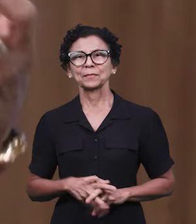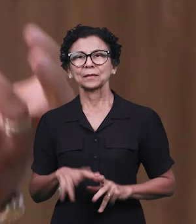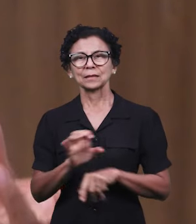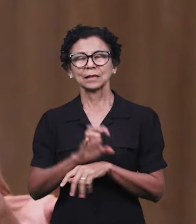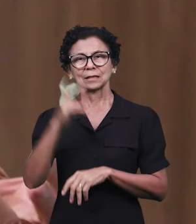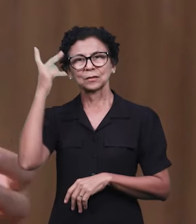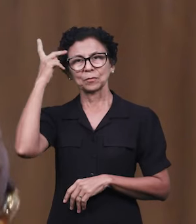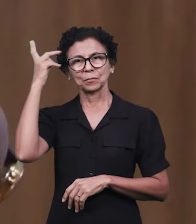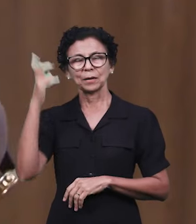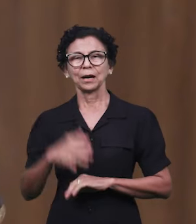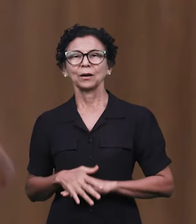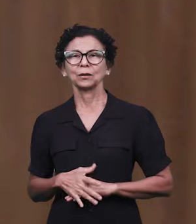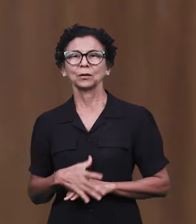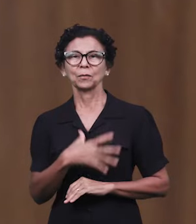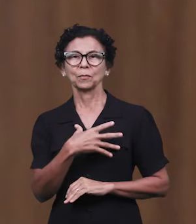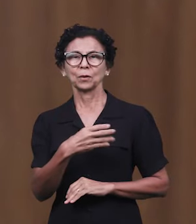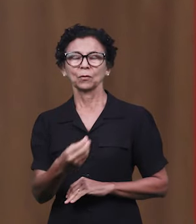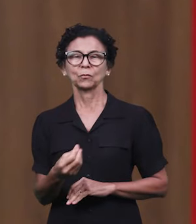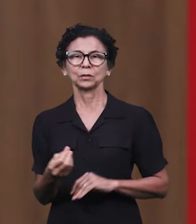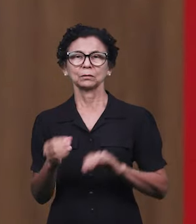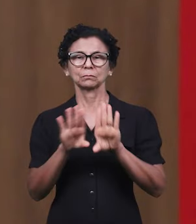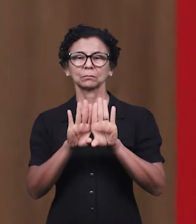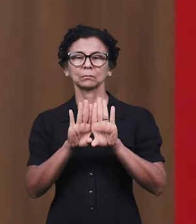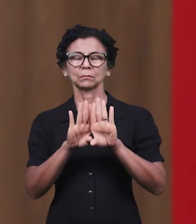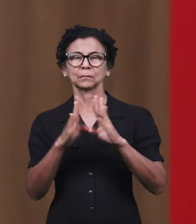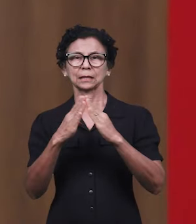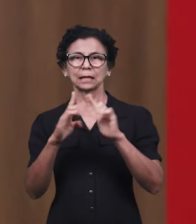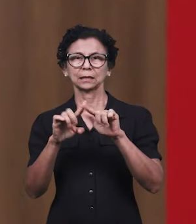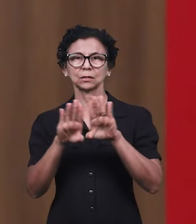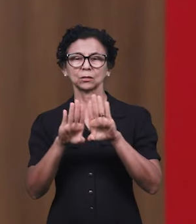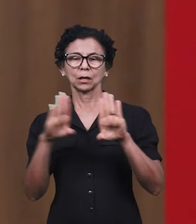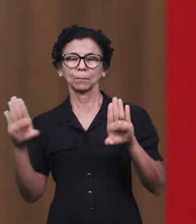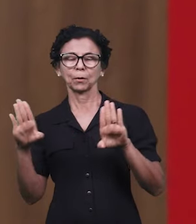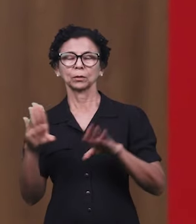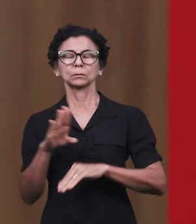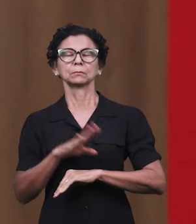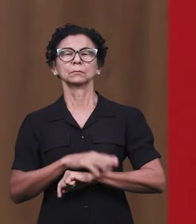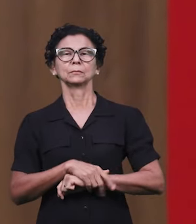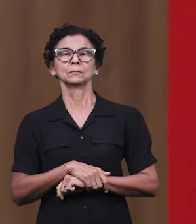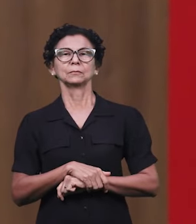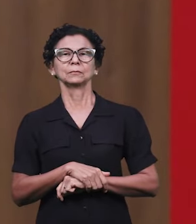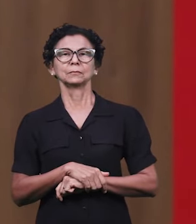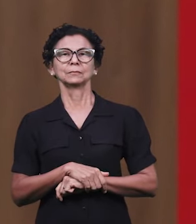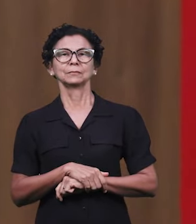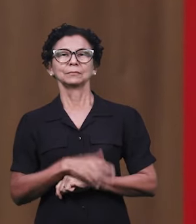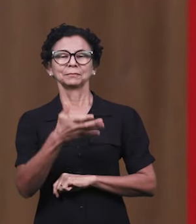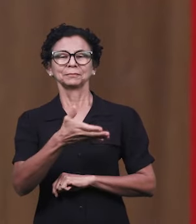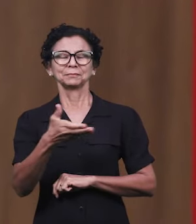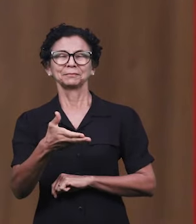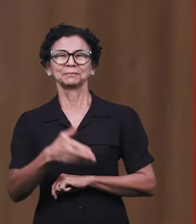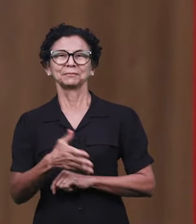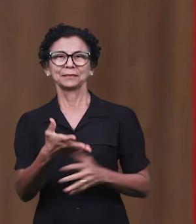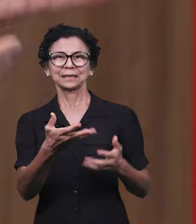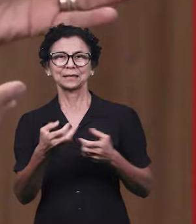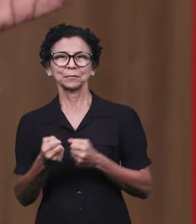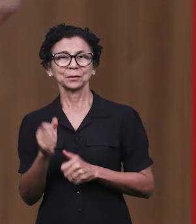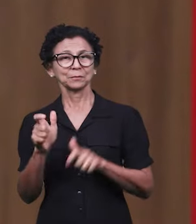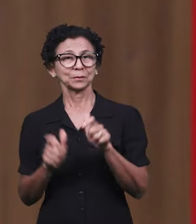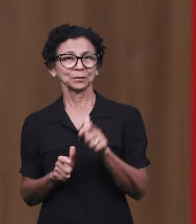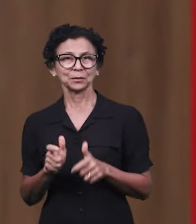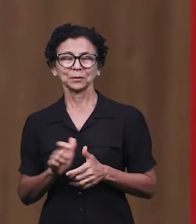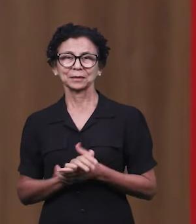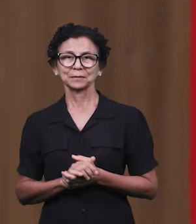são pequenas, às vezes ao olhar humano, mas pra gente, família, e ao olhar do Senhor, nós temos visto